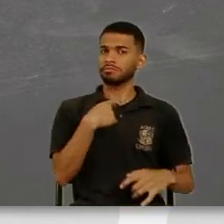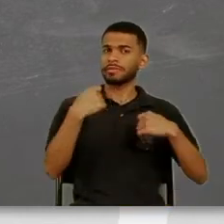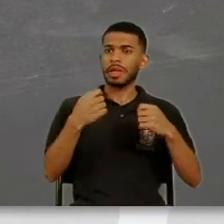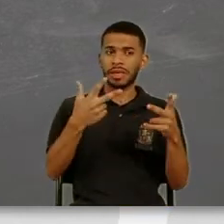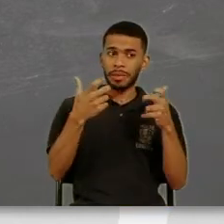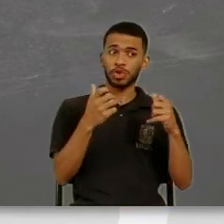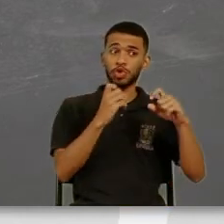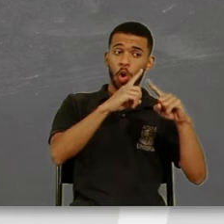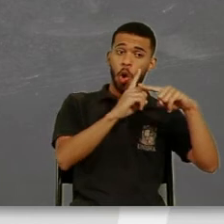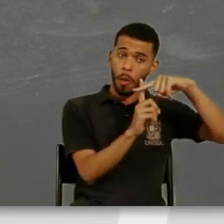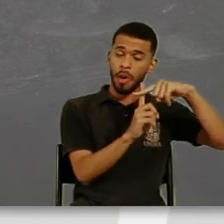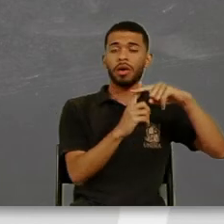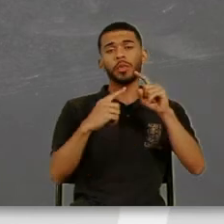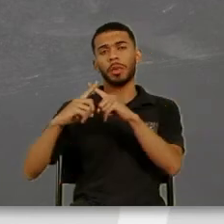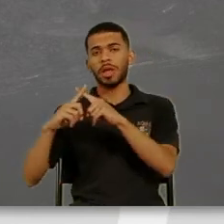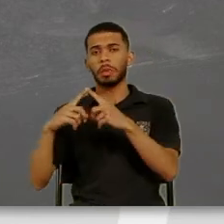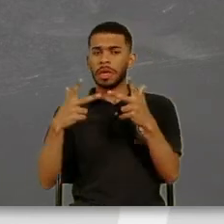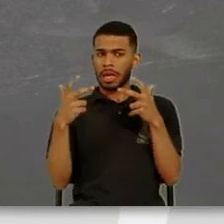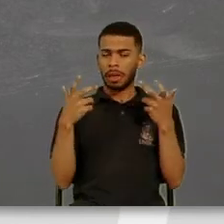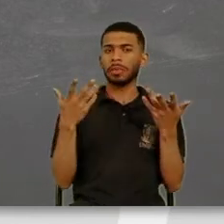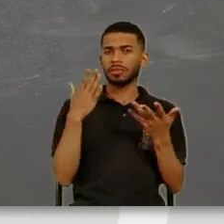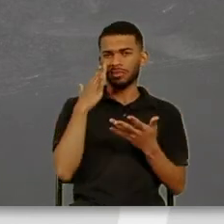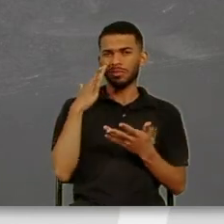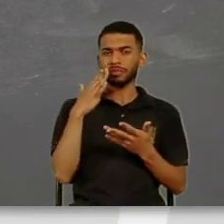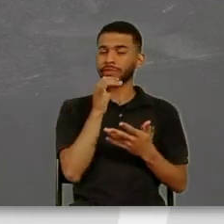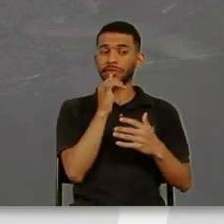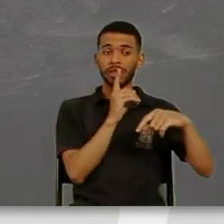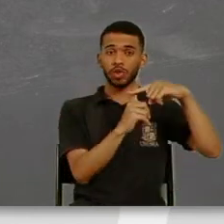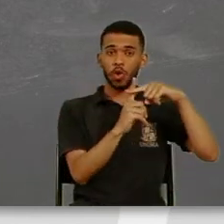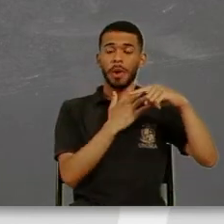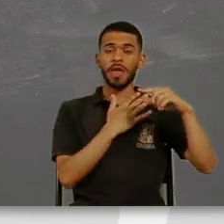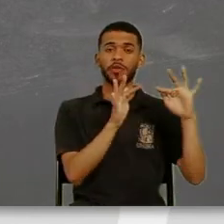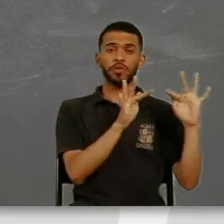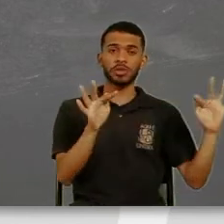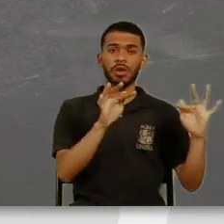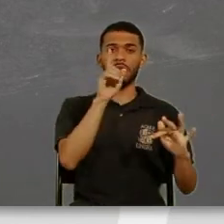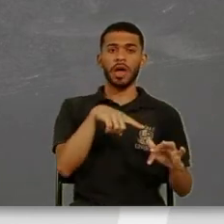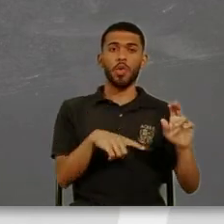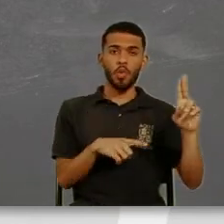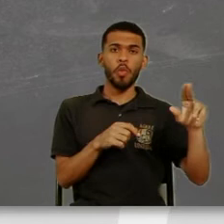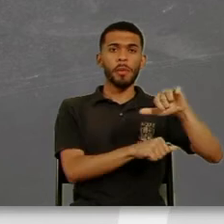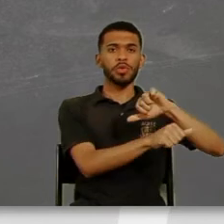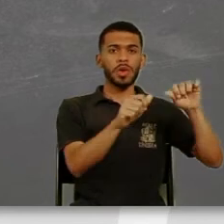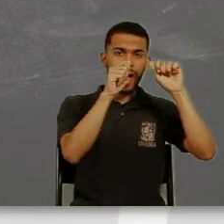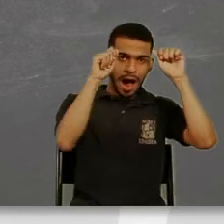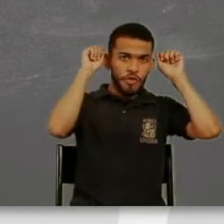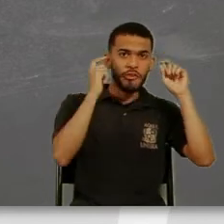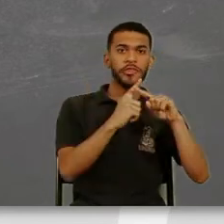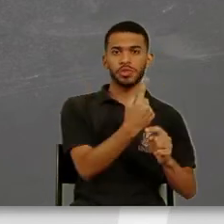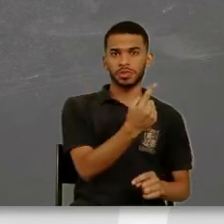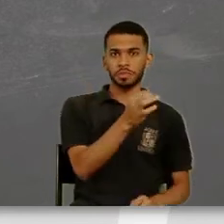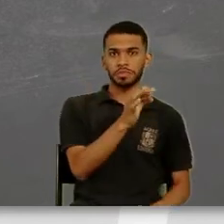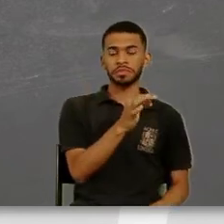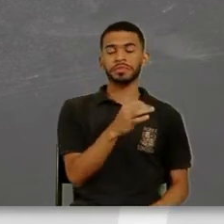da multiplicação. A soma, como a minha função é U se transformando em alfa vezes U,